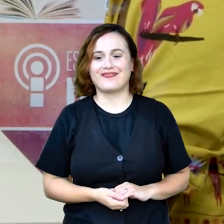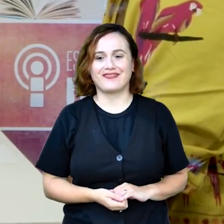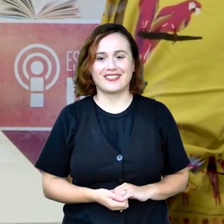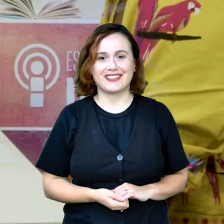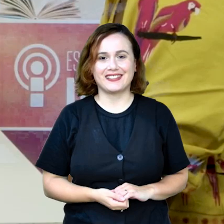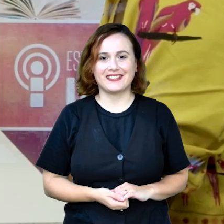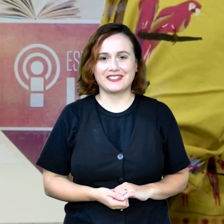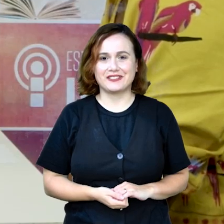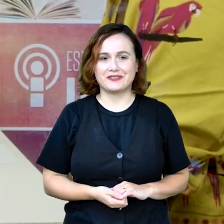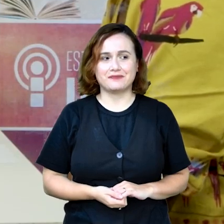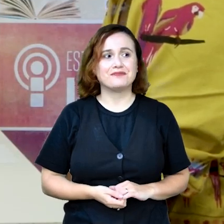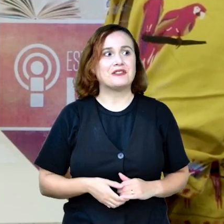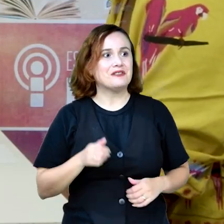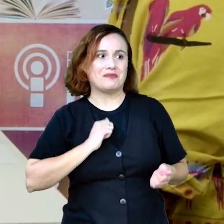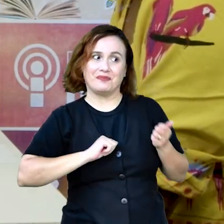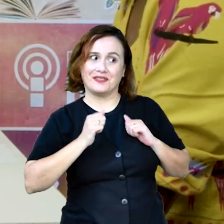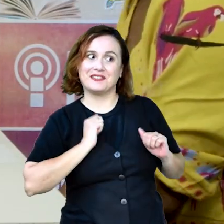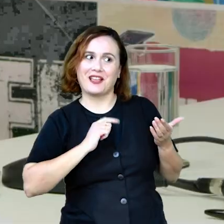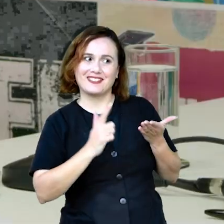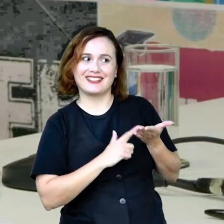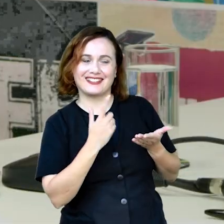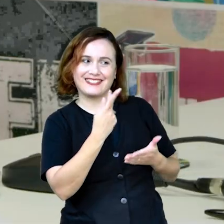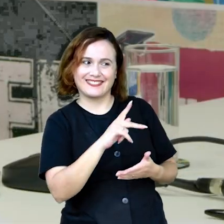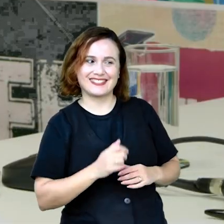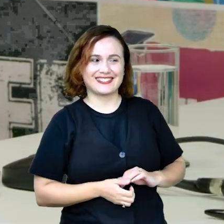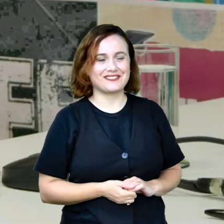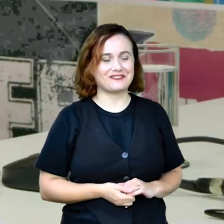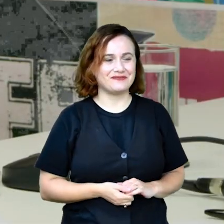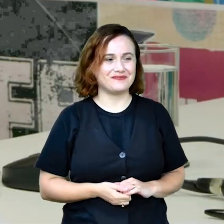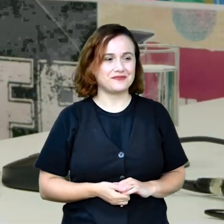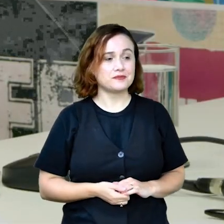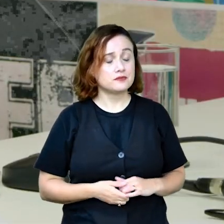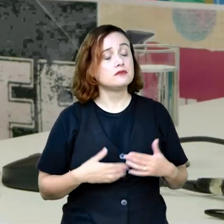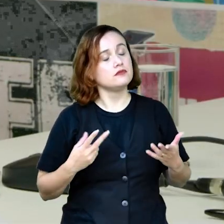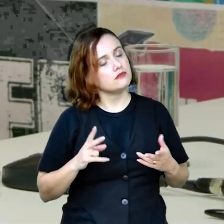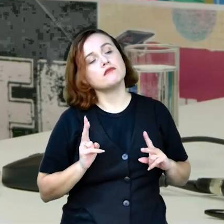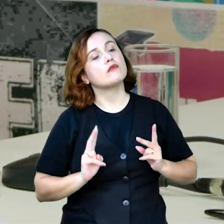Ansiosa. Então, continuando